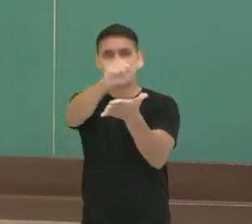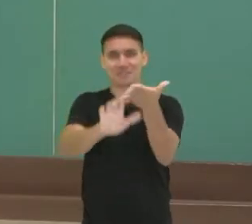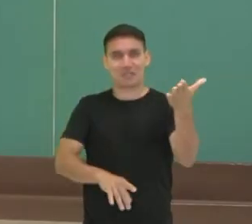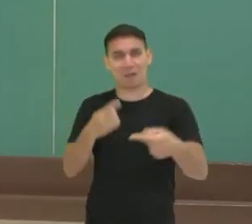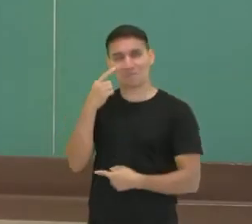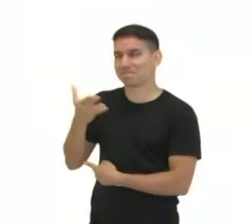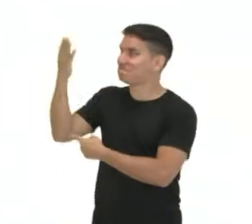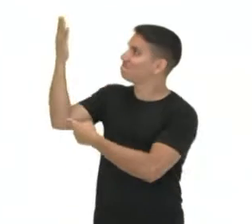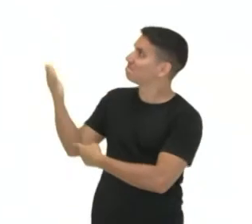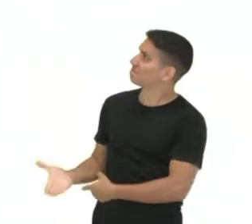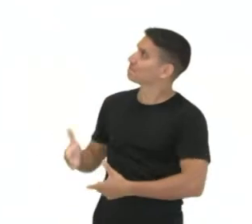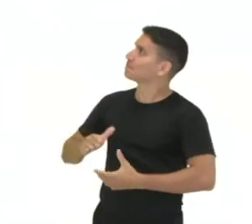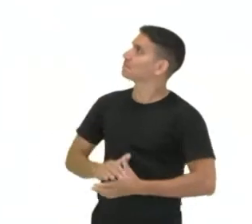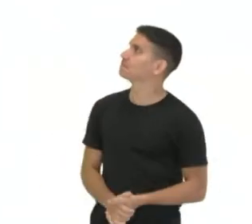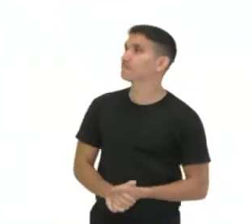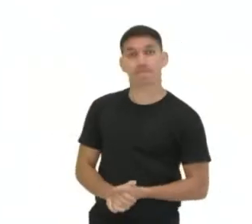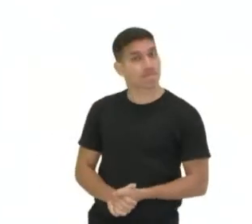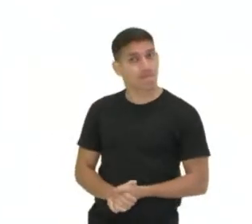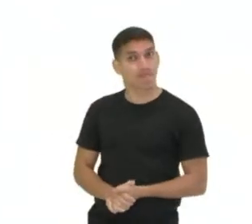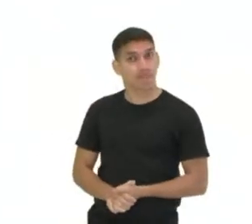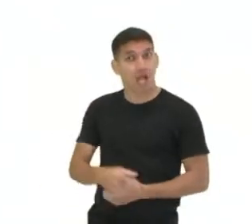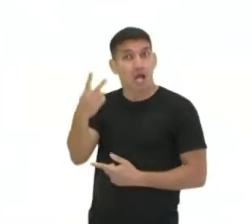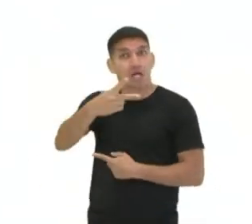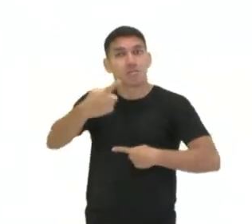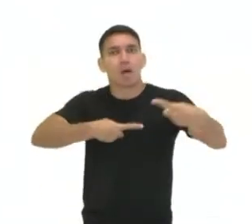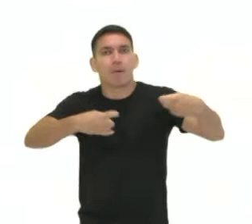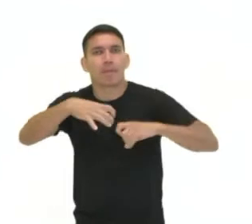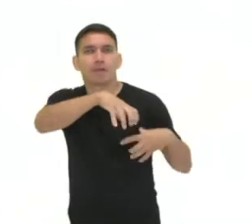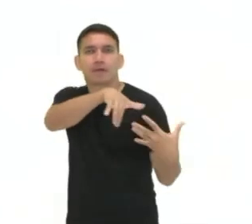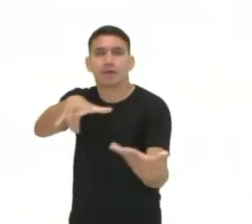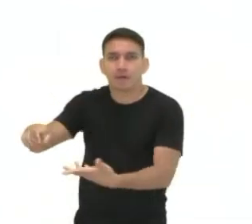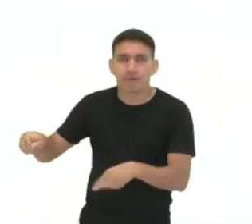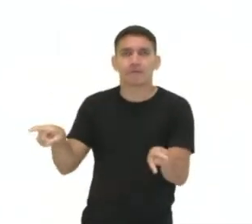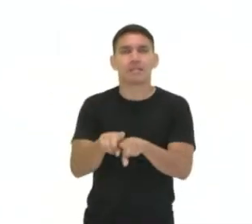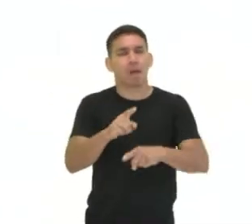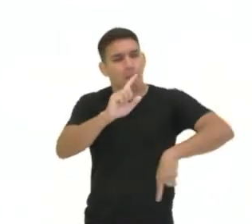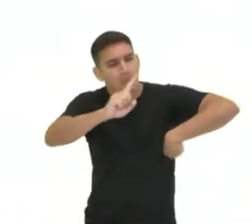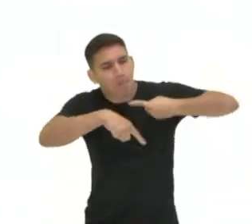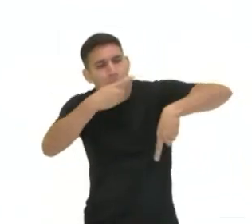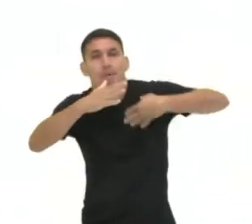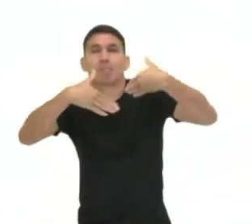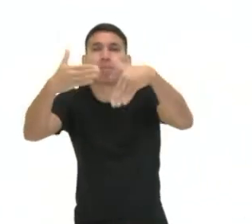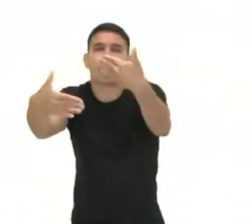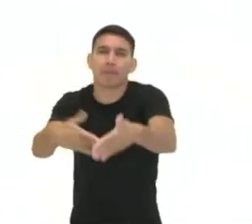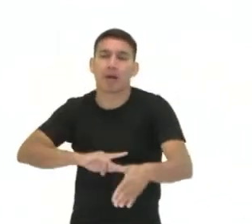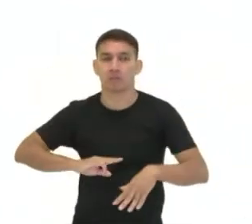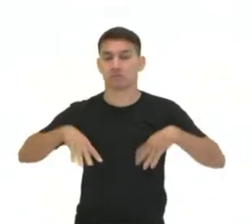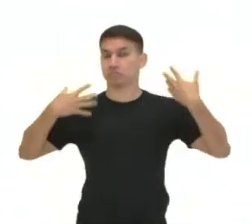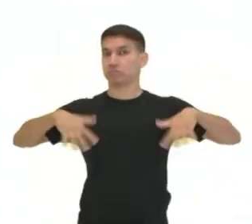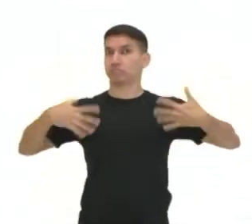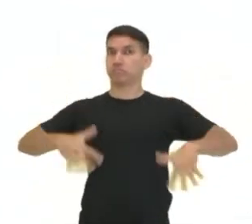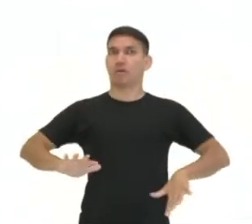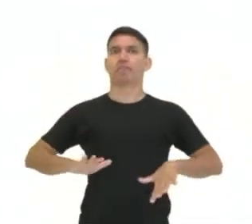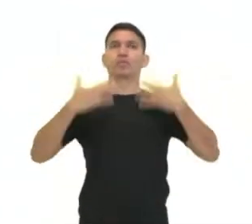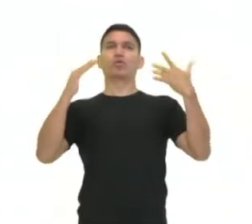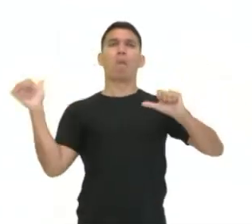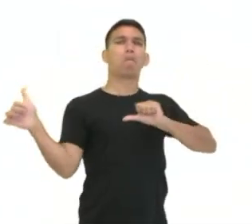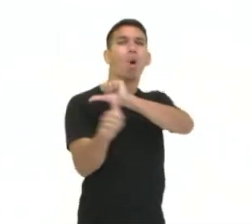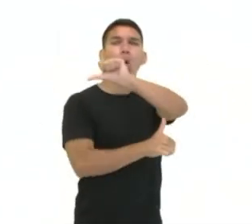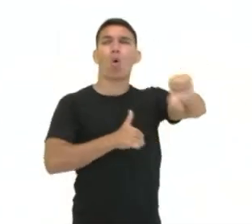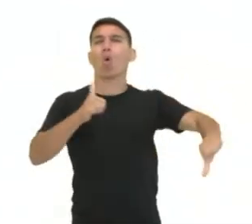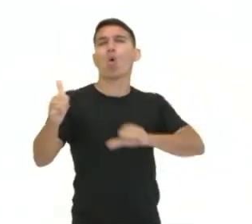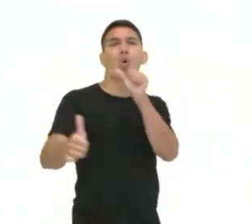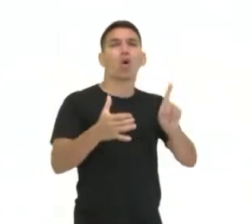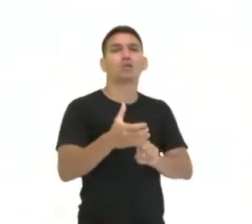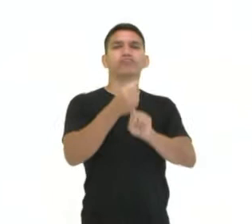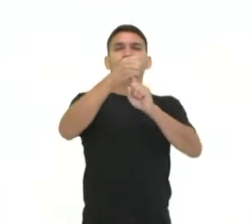da aula de hoje. A Segunda Guerra Mundial e as transformações subsequentes abalaram profundamente o equilíbrio de poderes